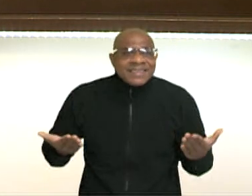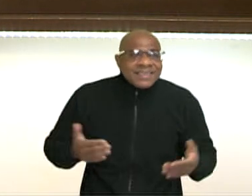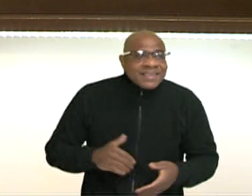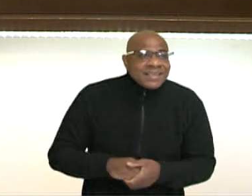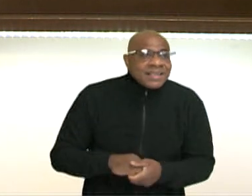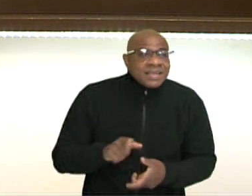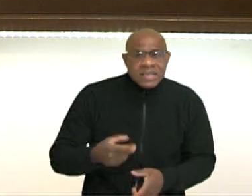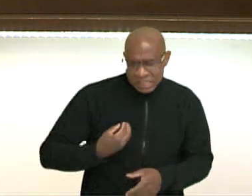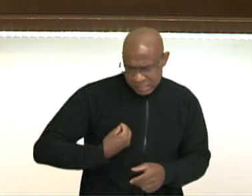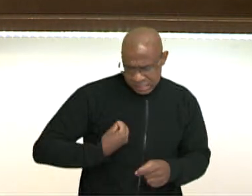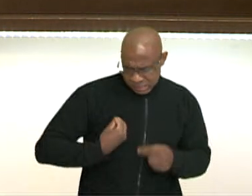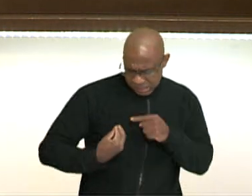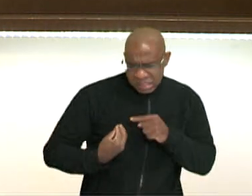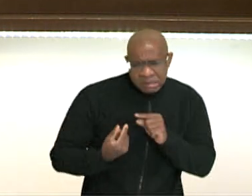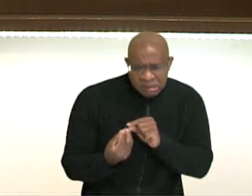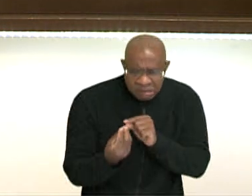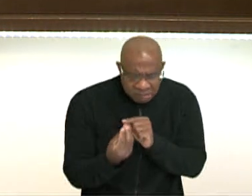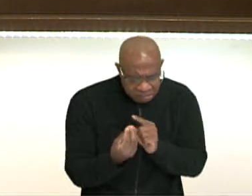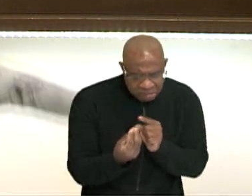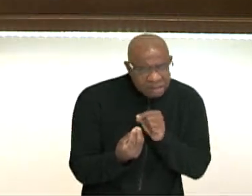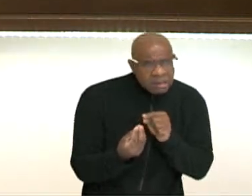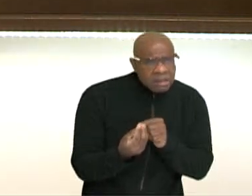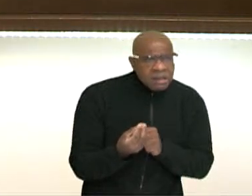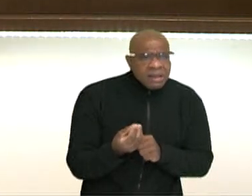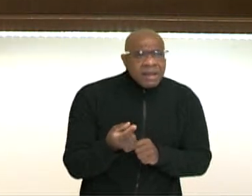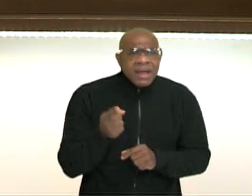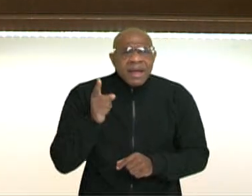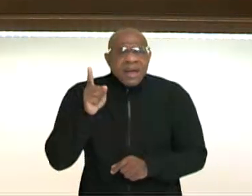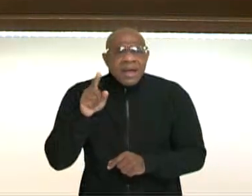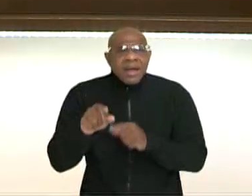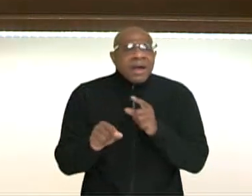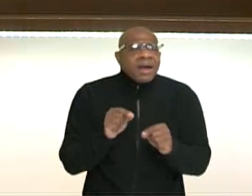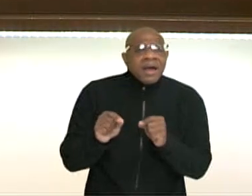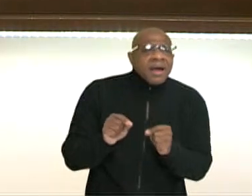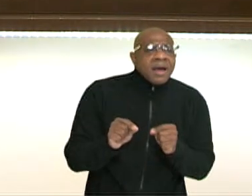Esse ser misterioso, uma